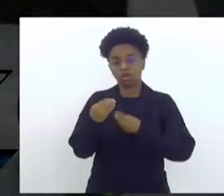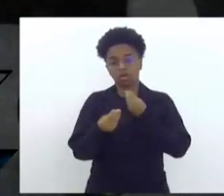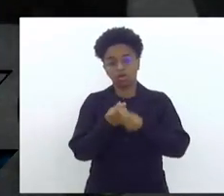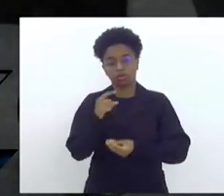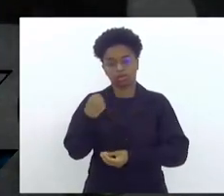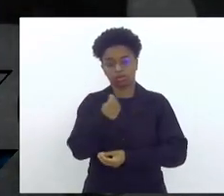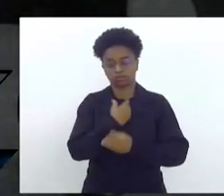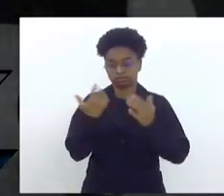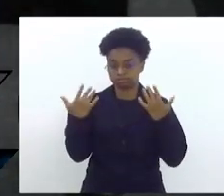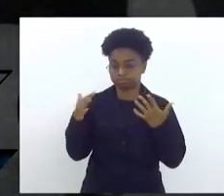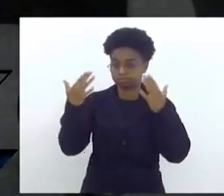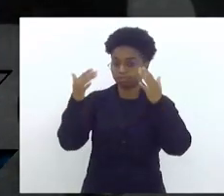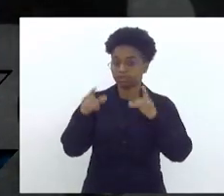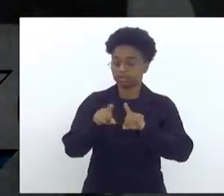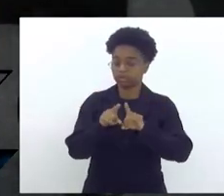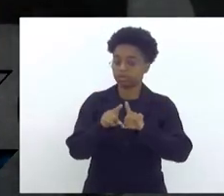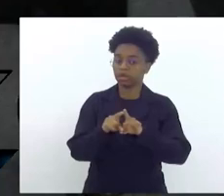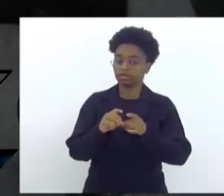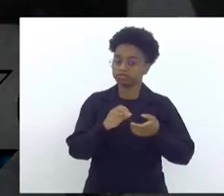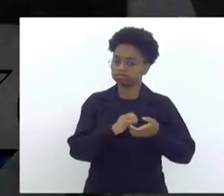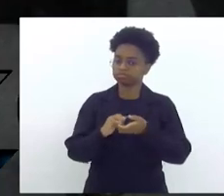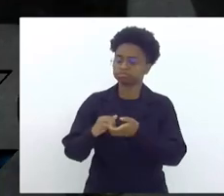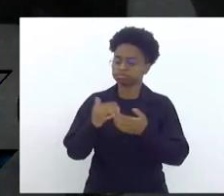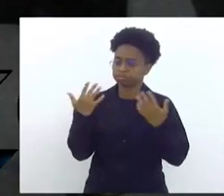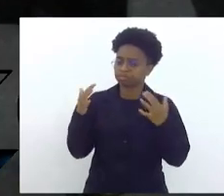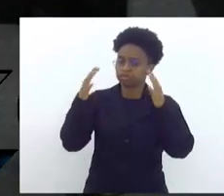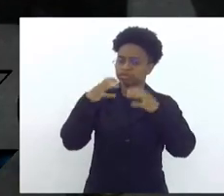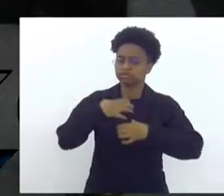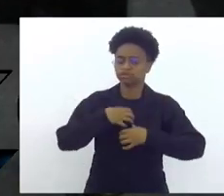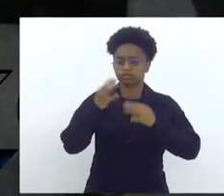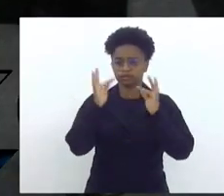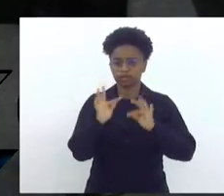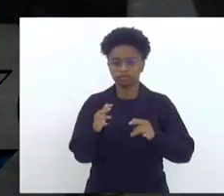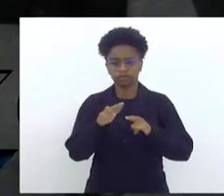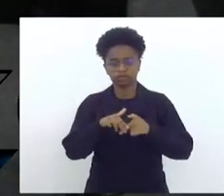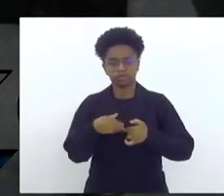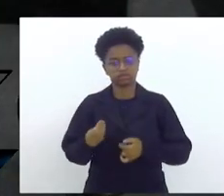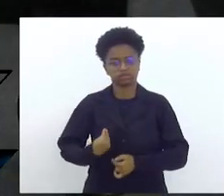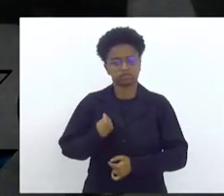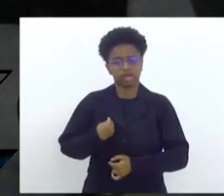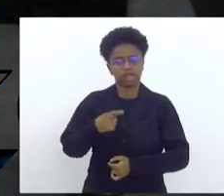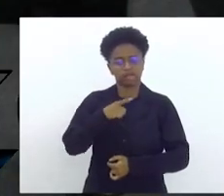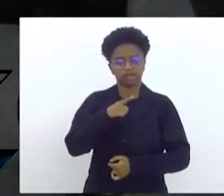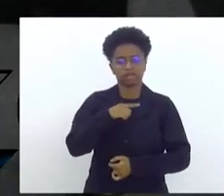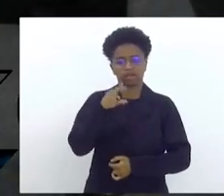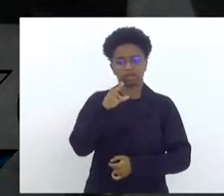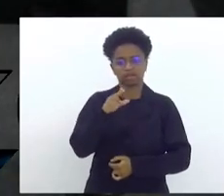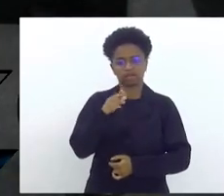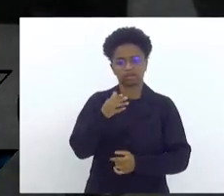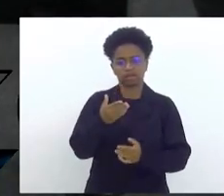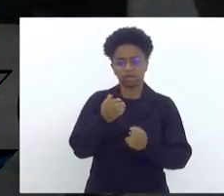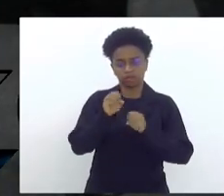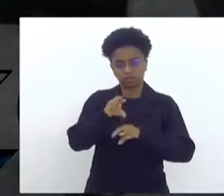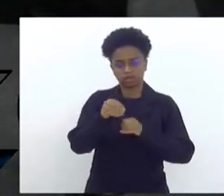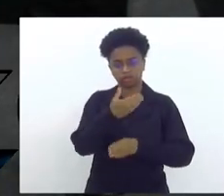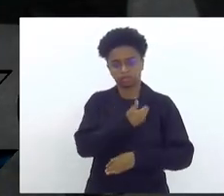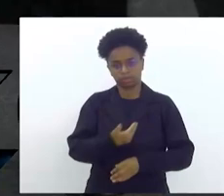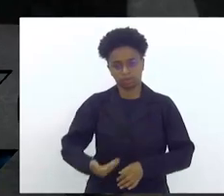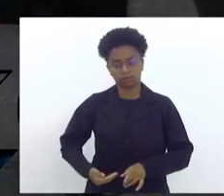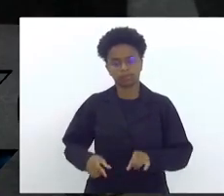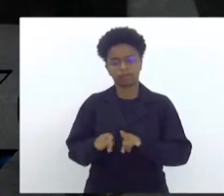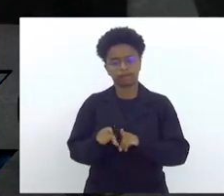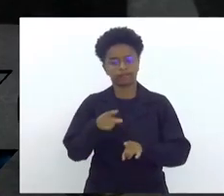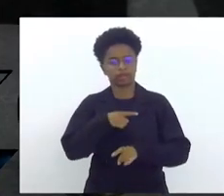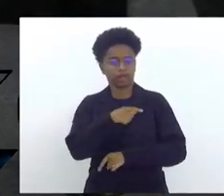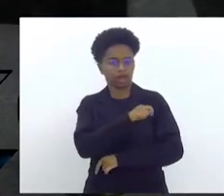comemorar e saudar a existência da educação pública a existência de estudantes mas é também uma data